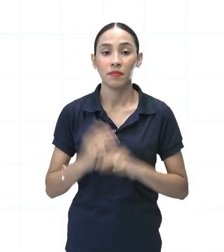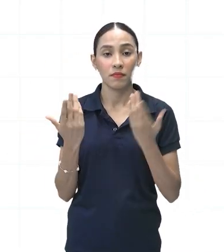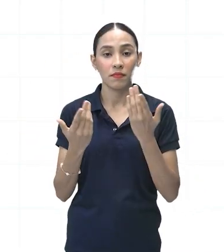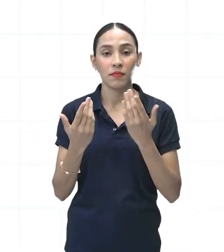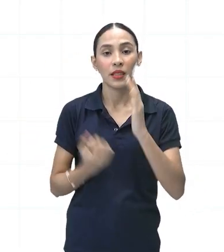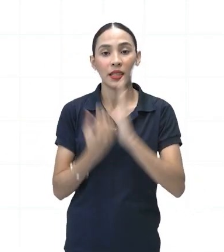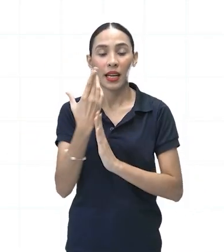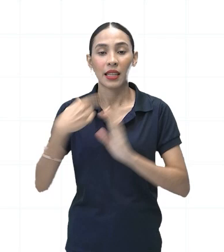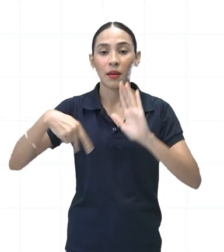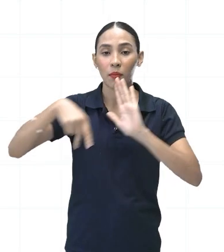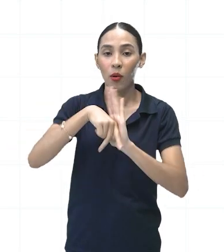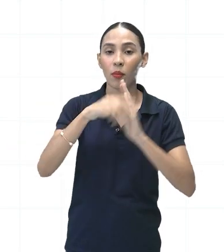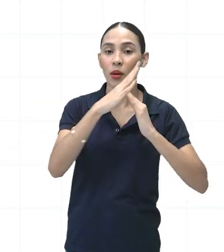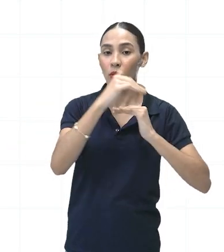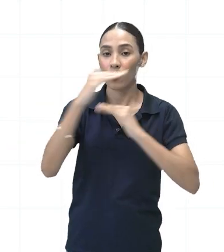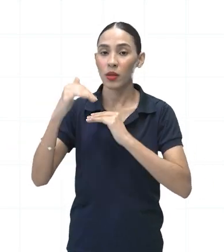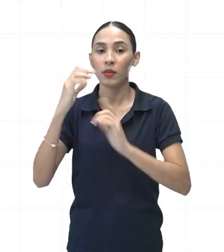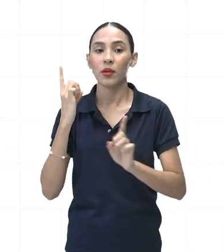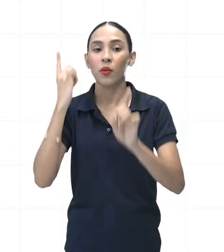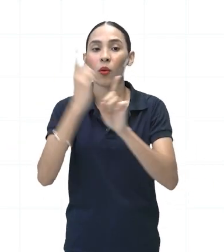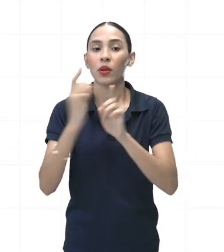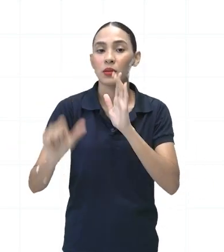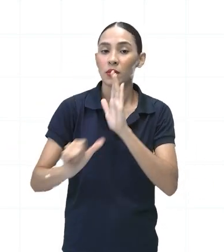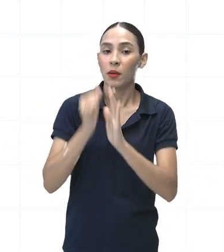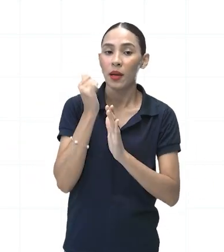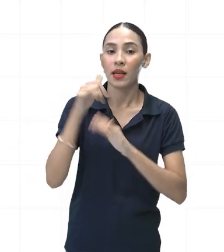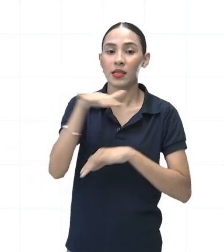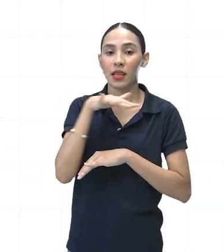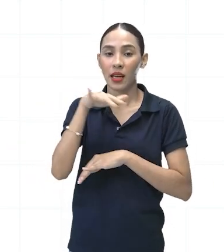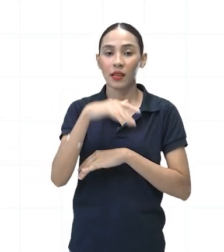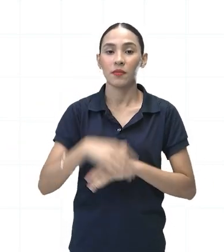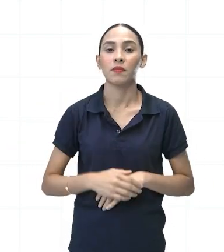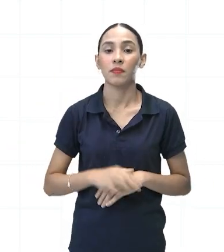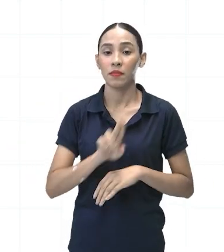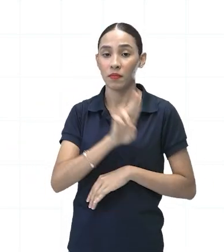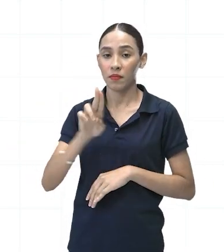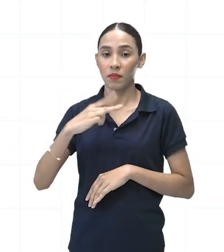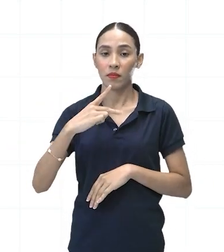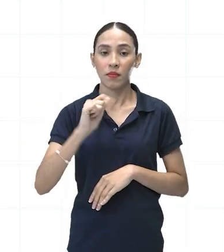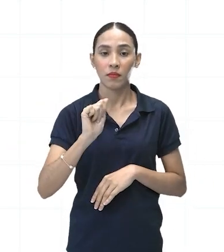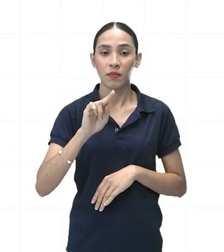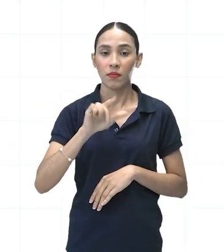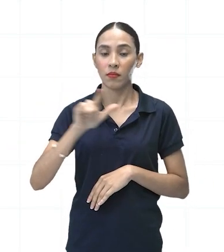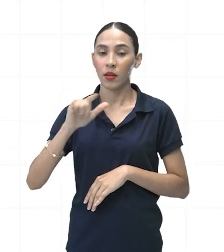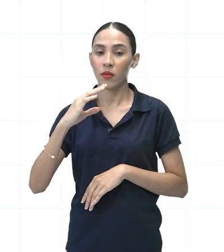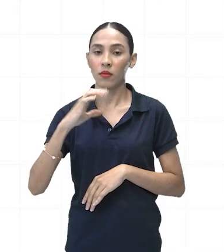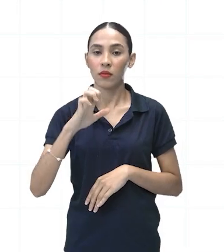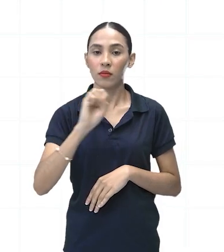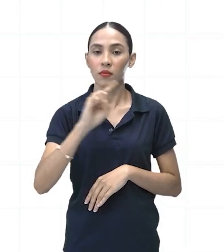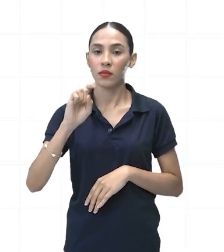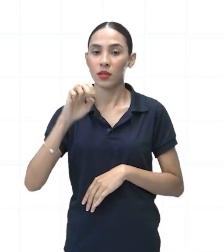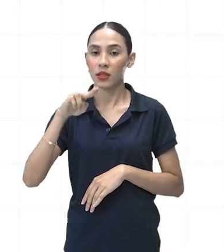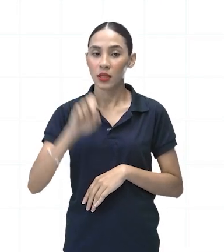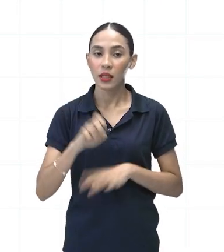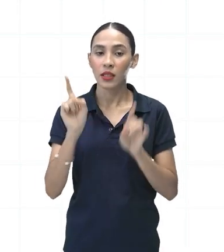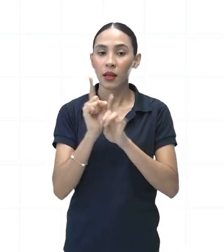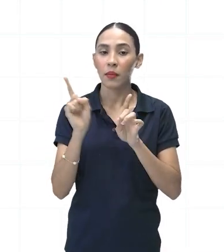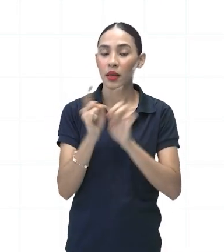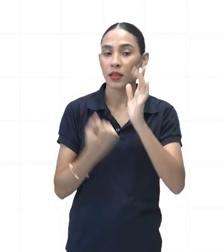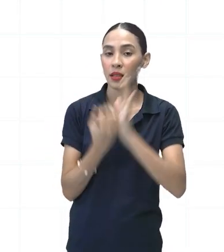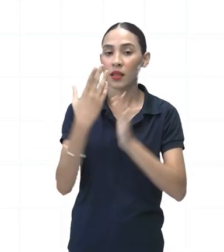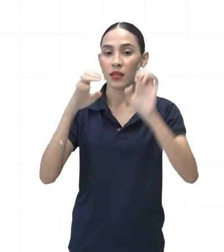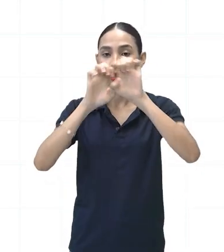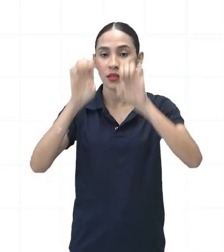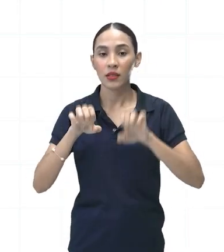empreendida pelo cubismo, encontra suas primeiras fontes na obra de Paul Cézanne, em que sua forma de construção